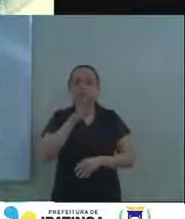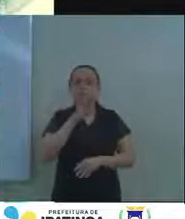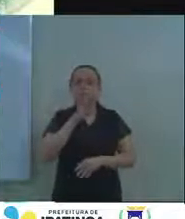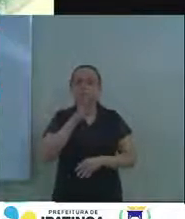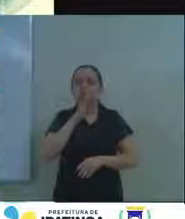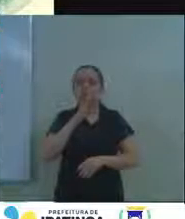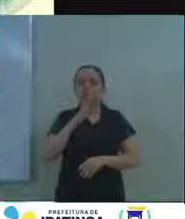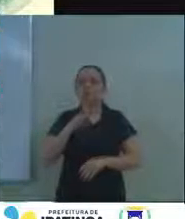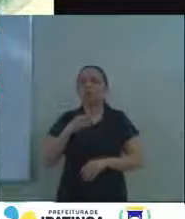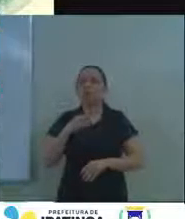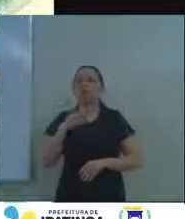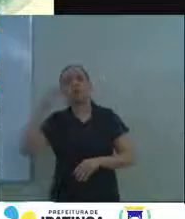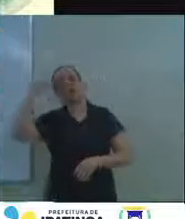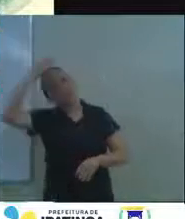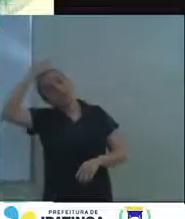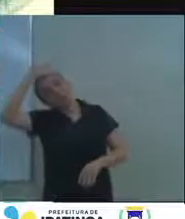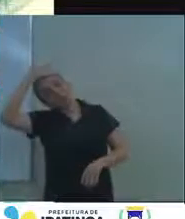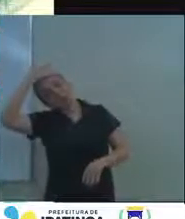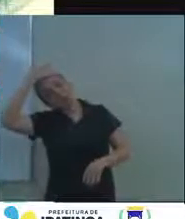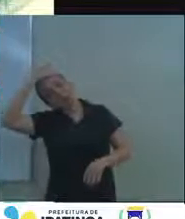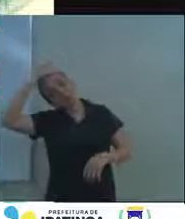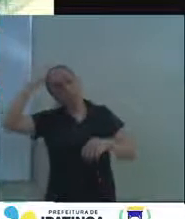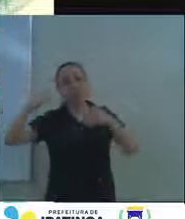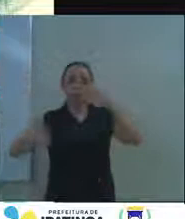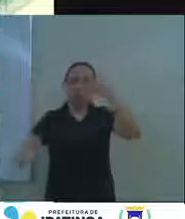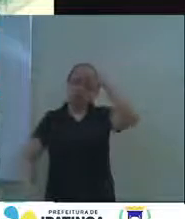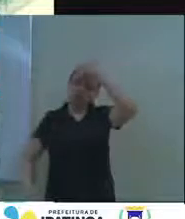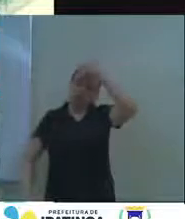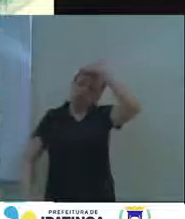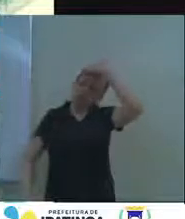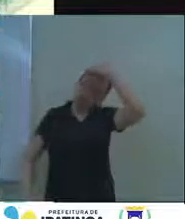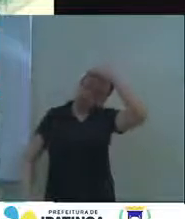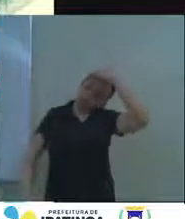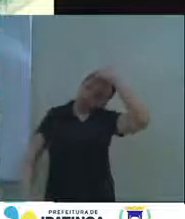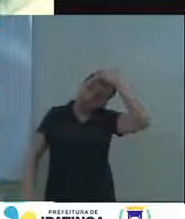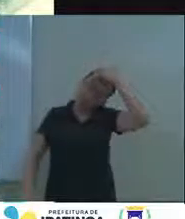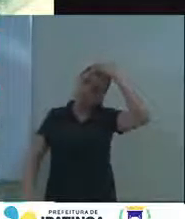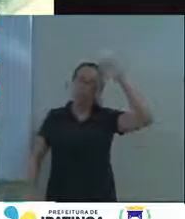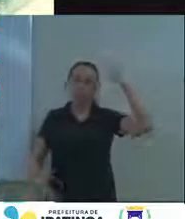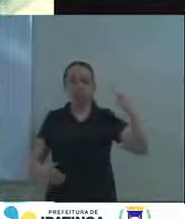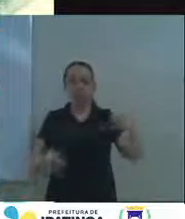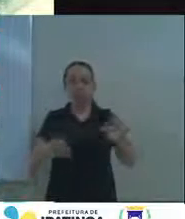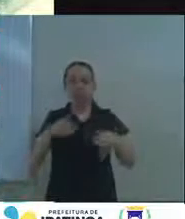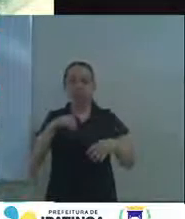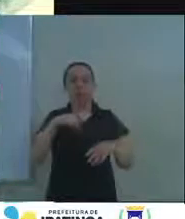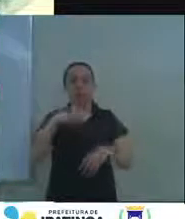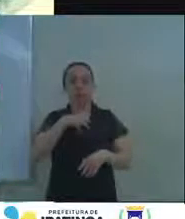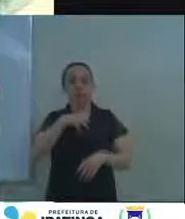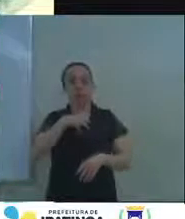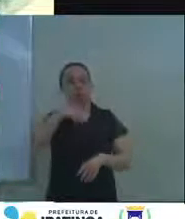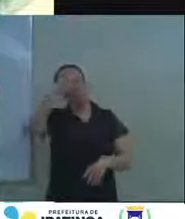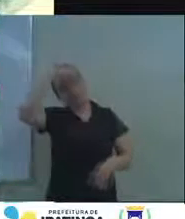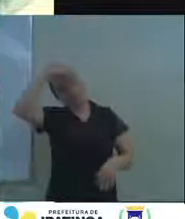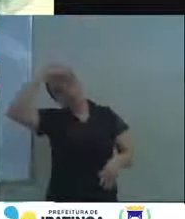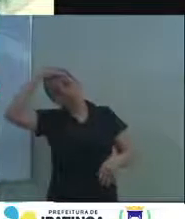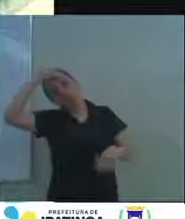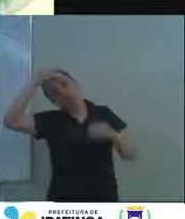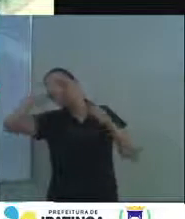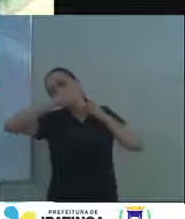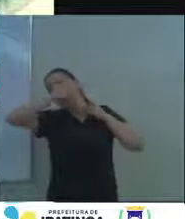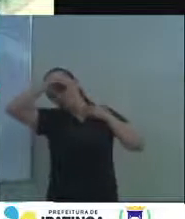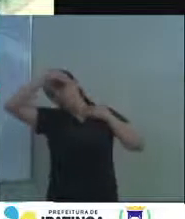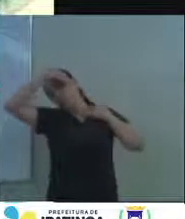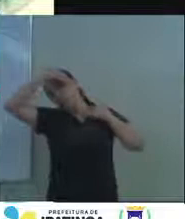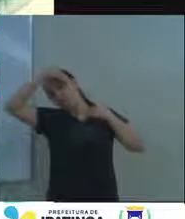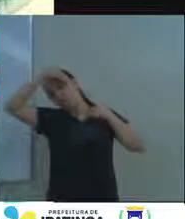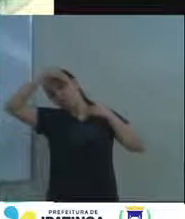inclinar a cabeça, né? Puxa a cabeça para um lado e sente essa musculatura puxando,